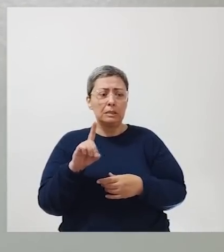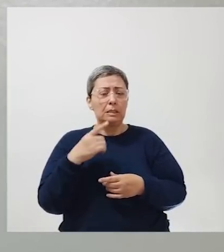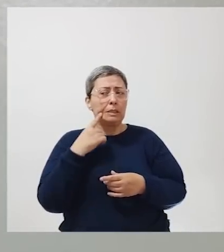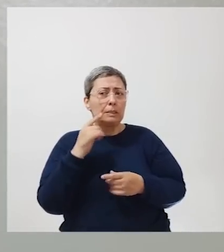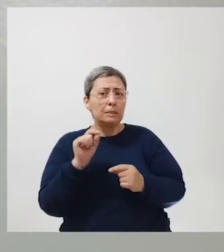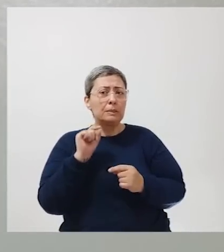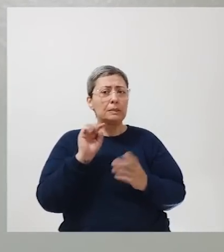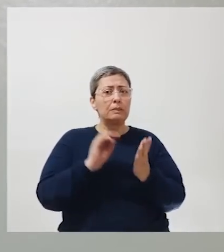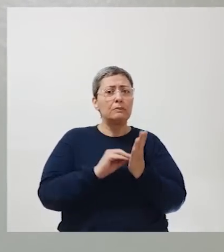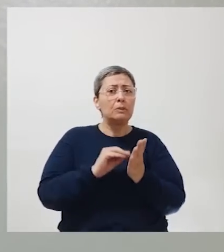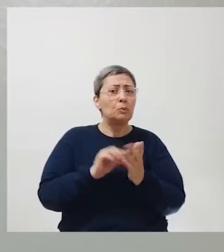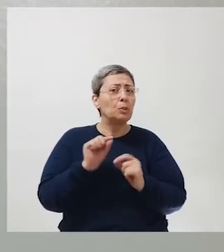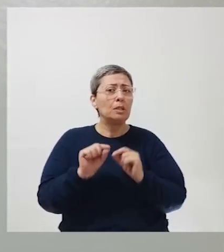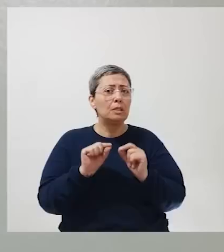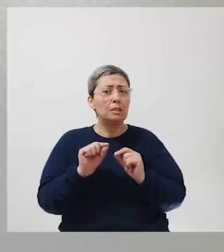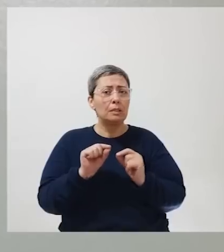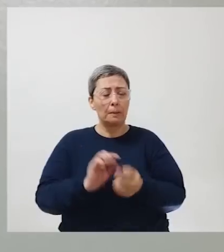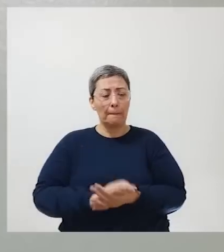O que tá faltando?